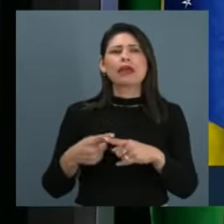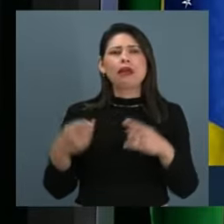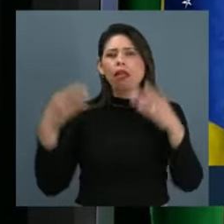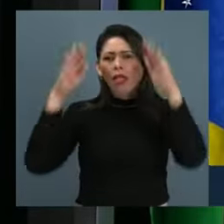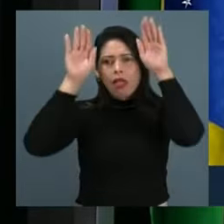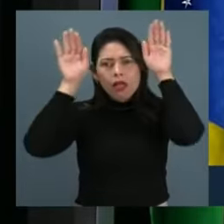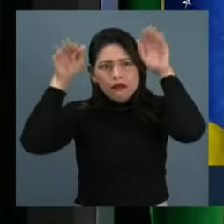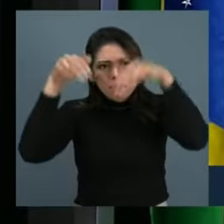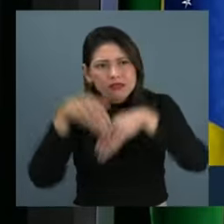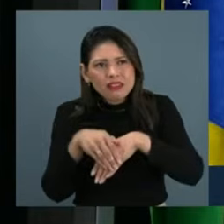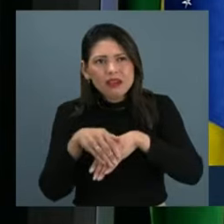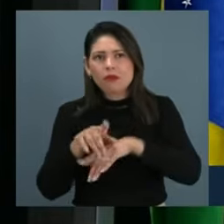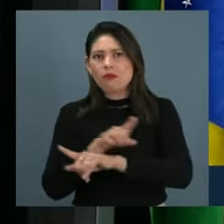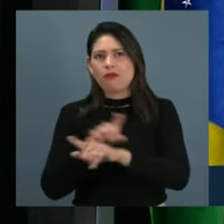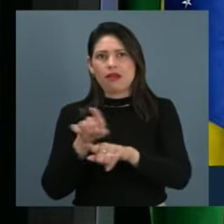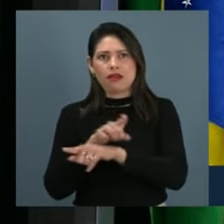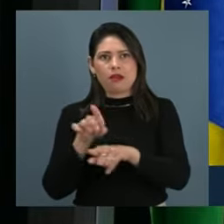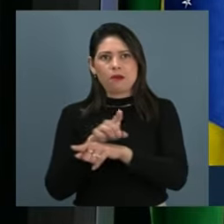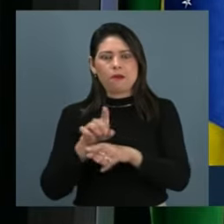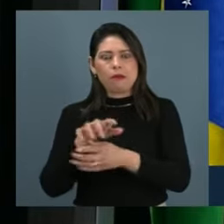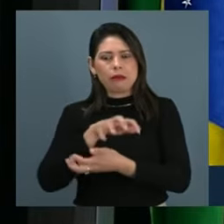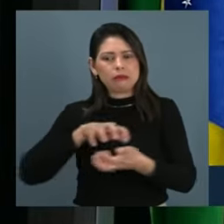crise econômica.